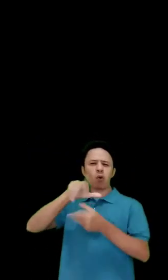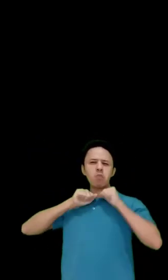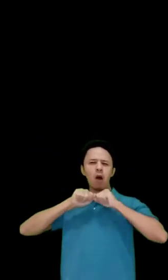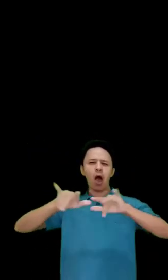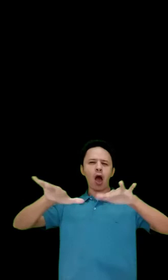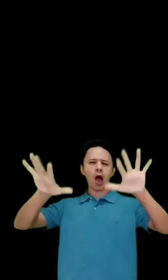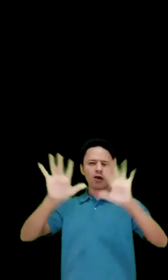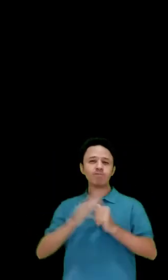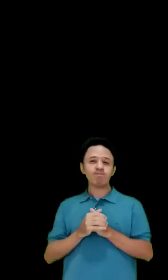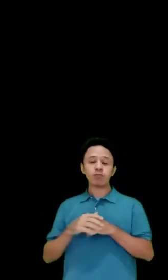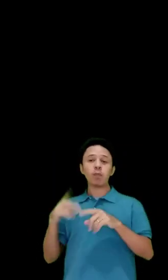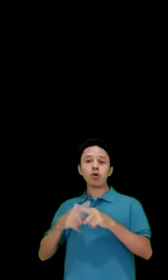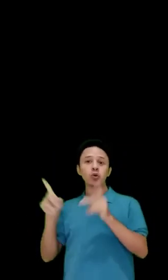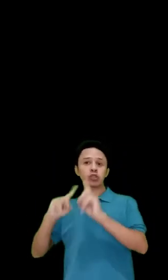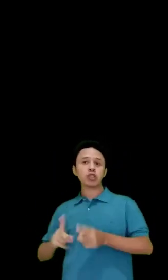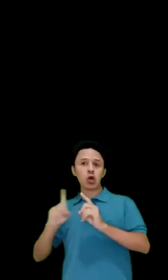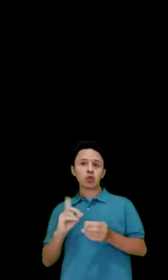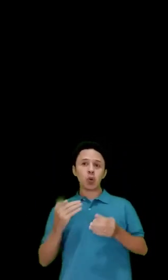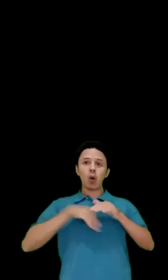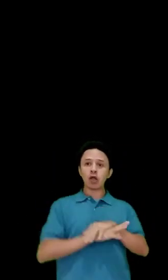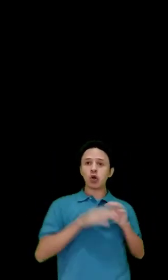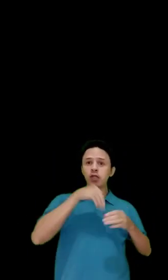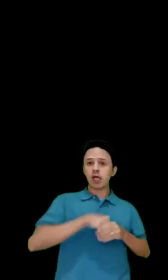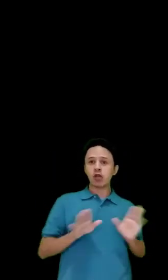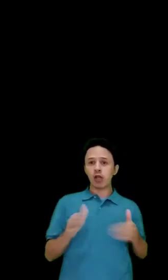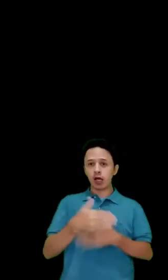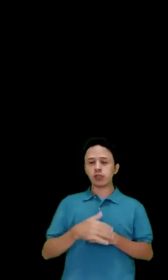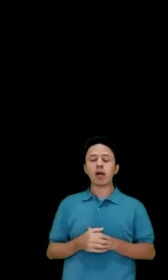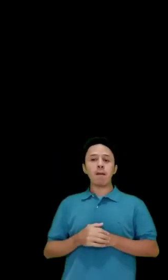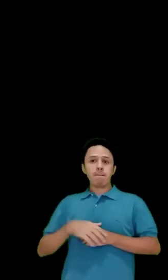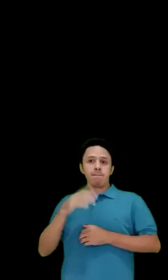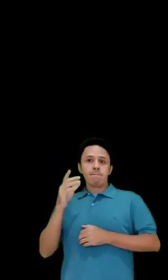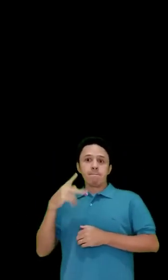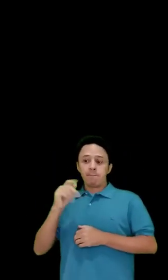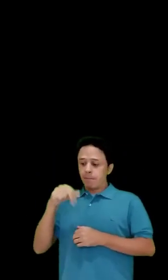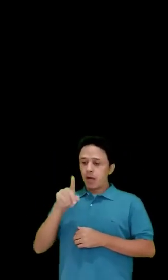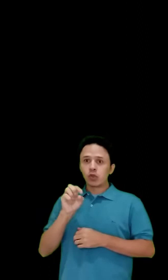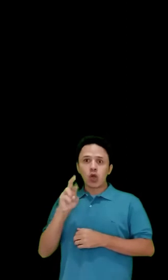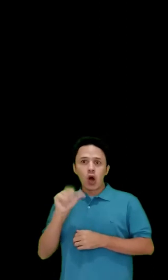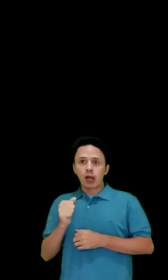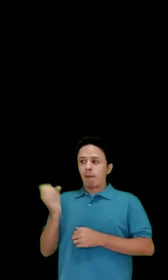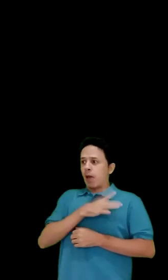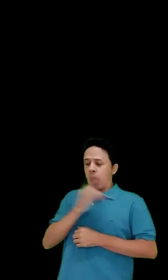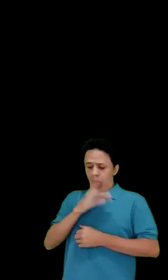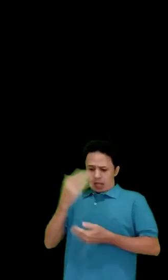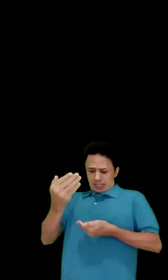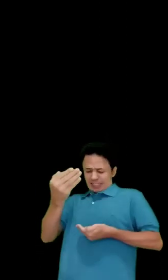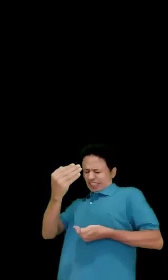mundo que os deuses haviam escondido. Pandora então ficou com medo e tentou fechar a caixa o mais rápido